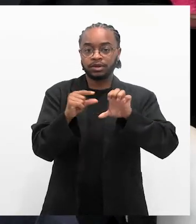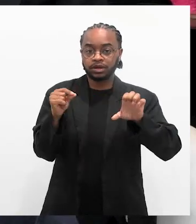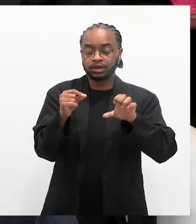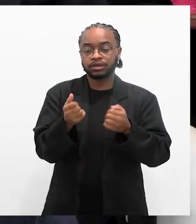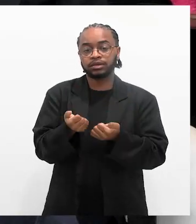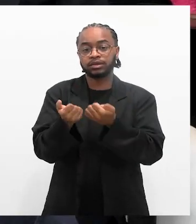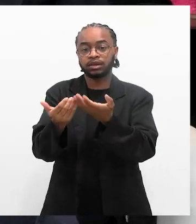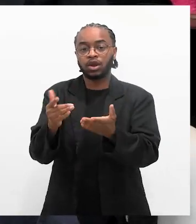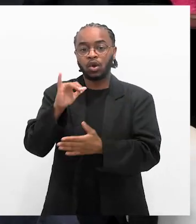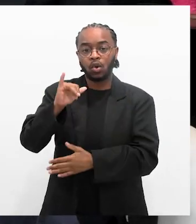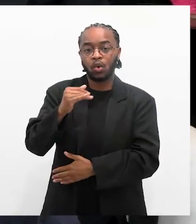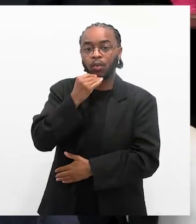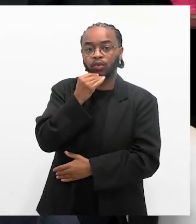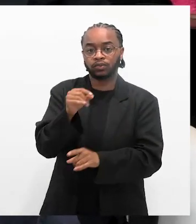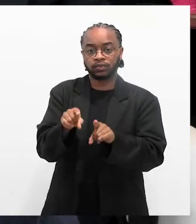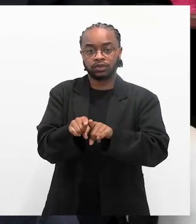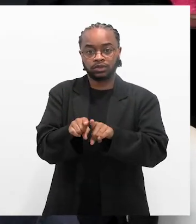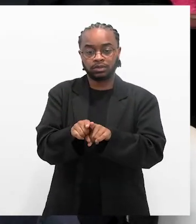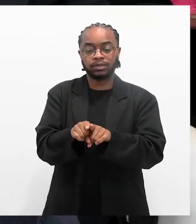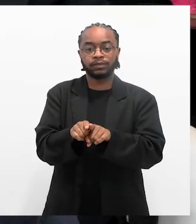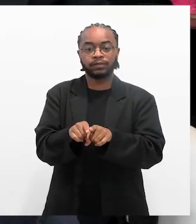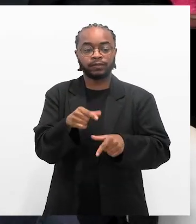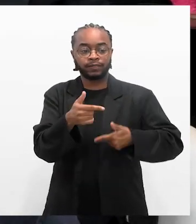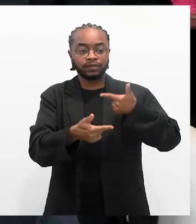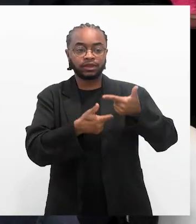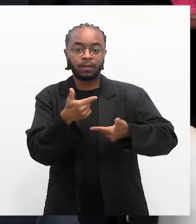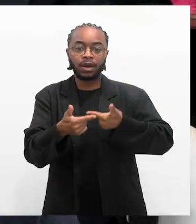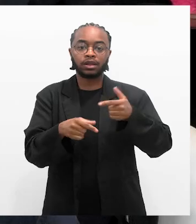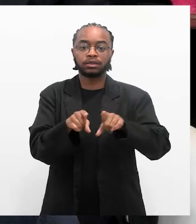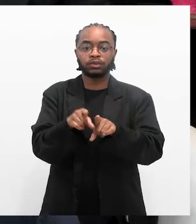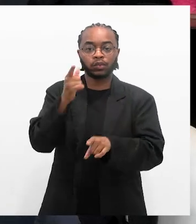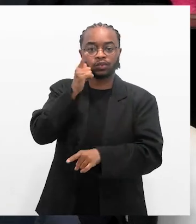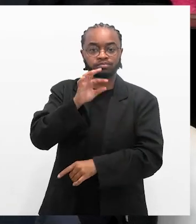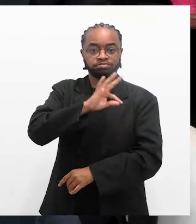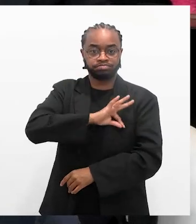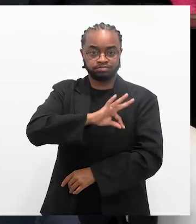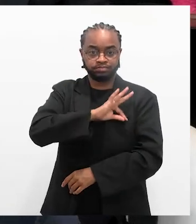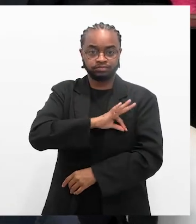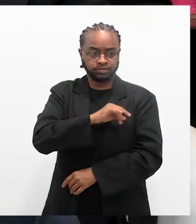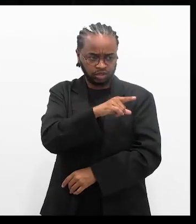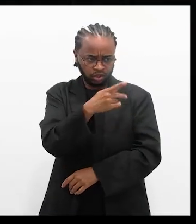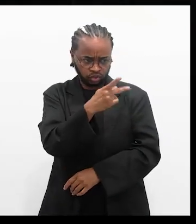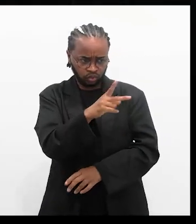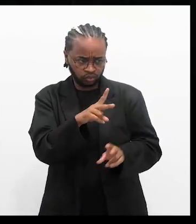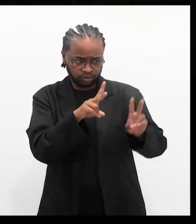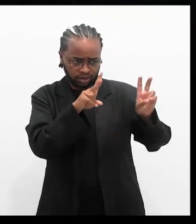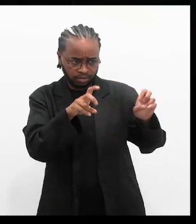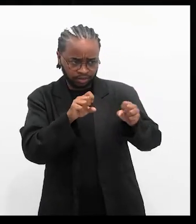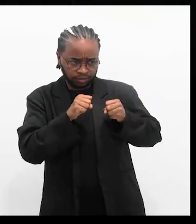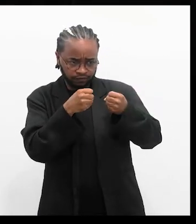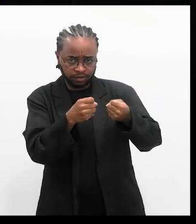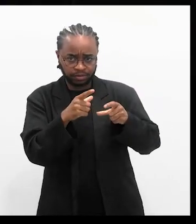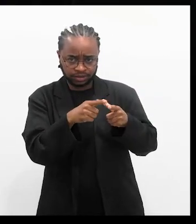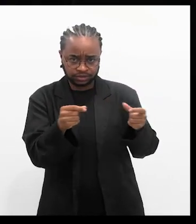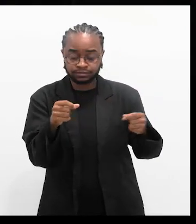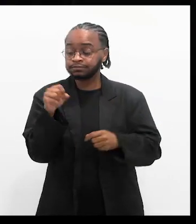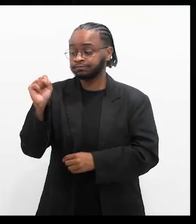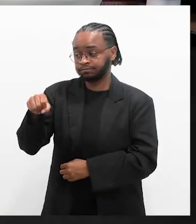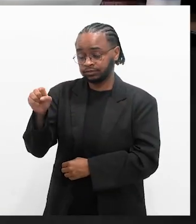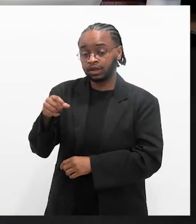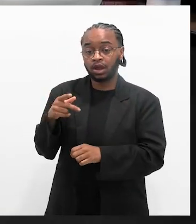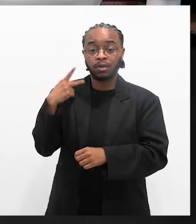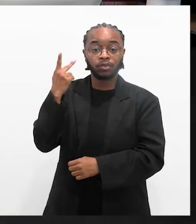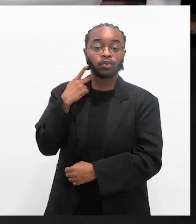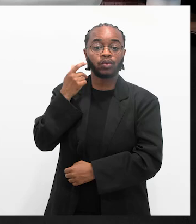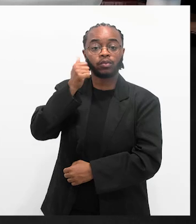desse empreendedorismo, uma oportunidade de emprego e gerar renda. Essa é uma pauta sua, lá em Brasília, né? A Procuradoria da Mulher,